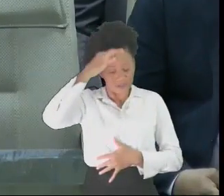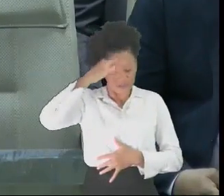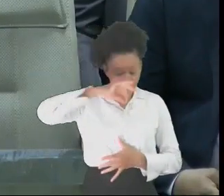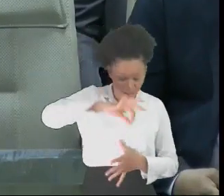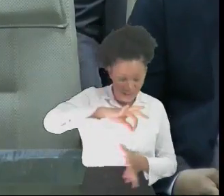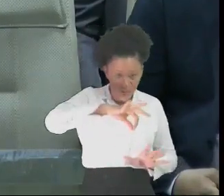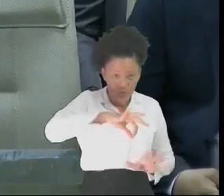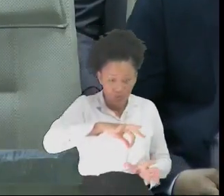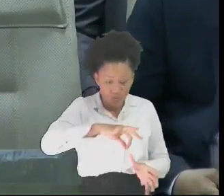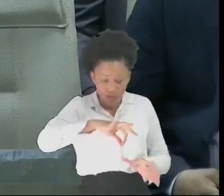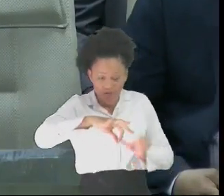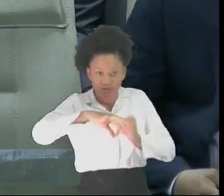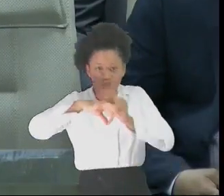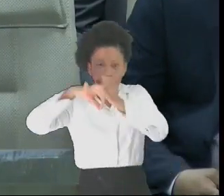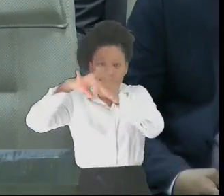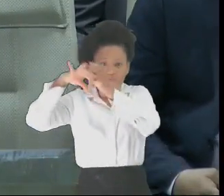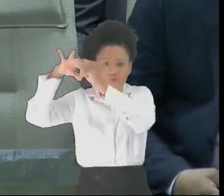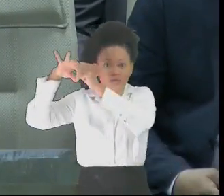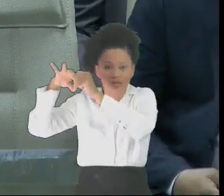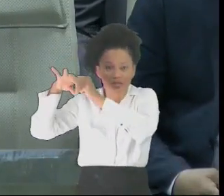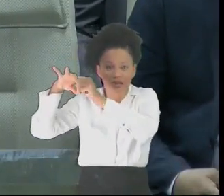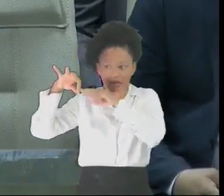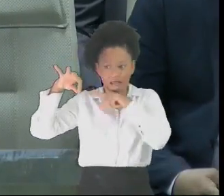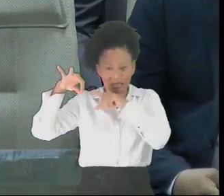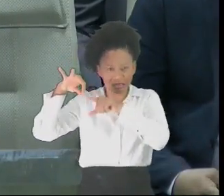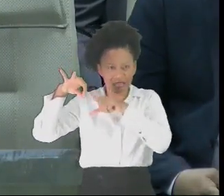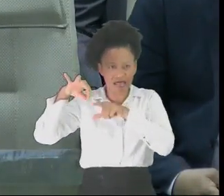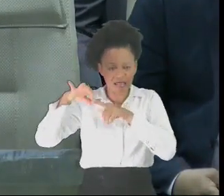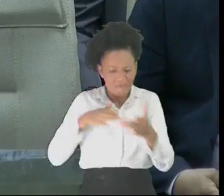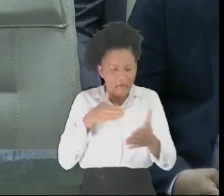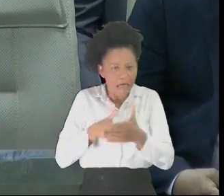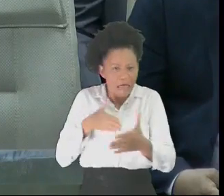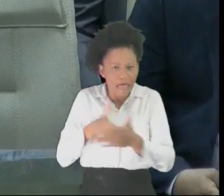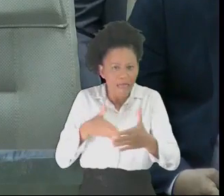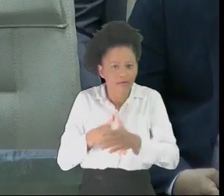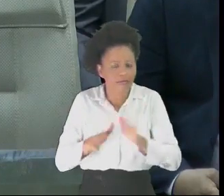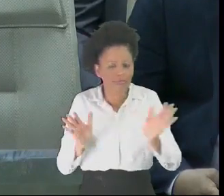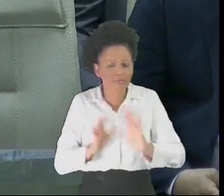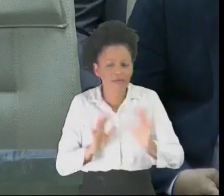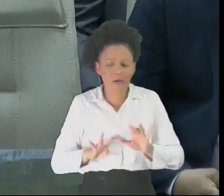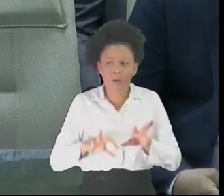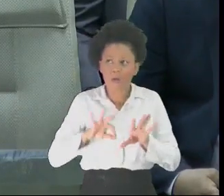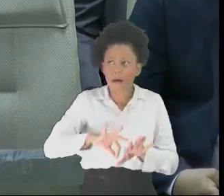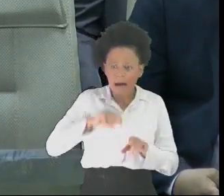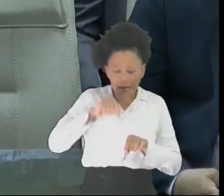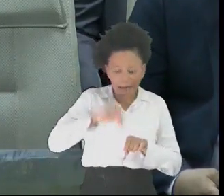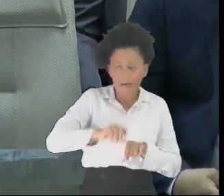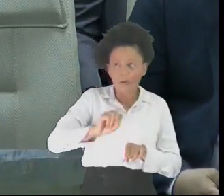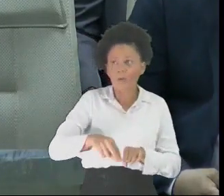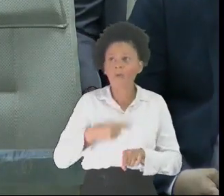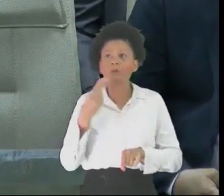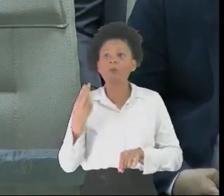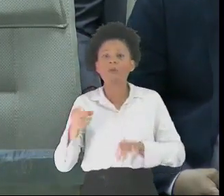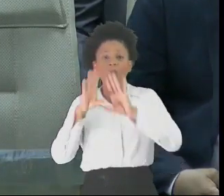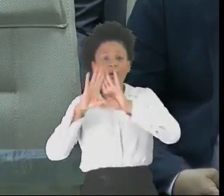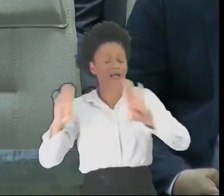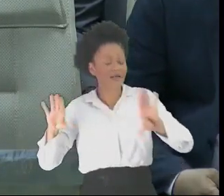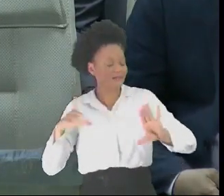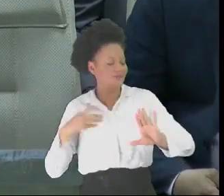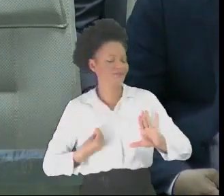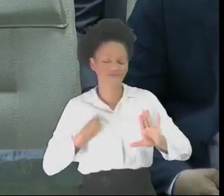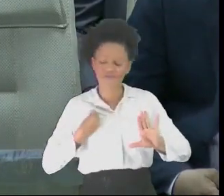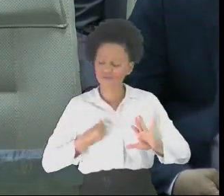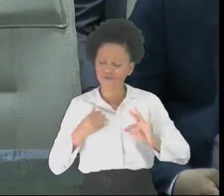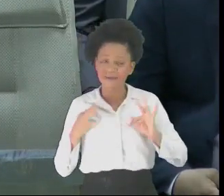terra, não significa dizer que ele vai ser limitado, ou está aqui, ou está no céu. Não, ele está presente em todo lugar. Mas